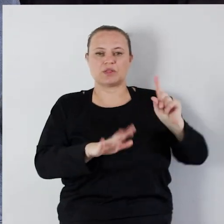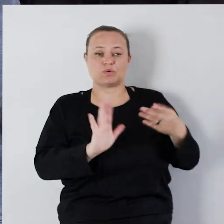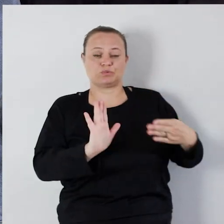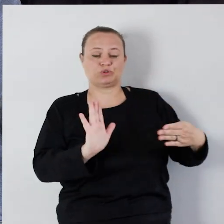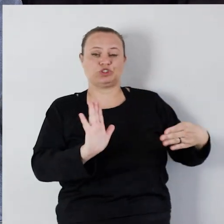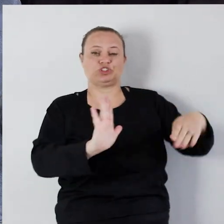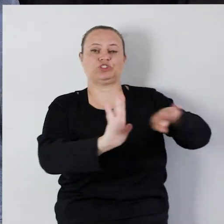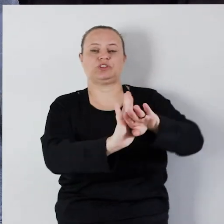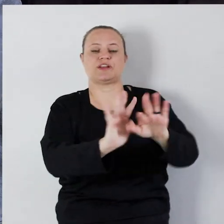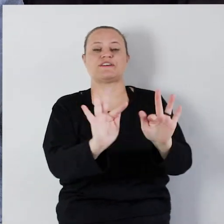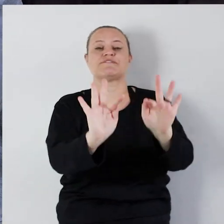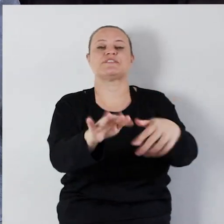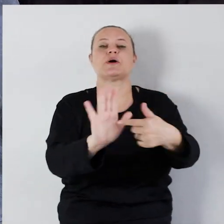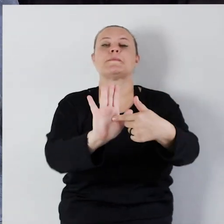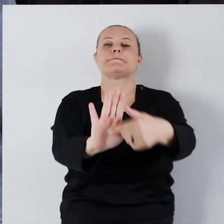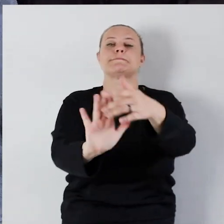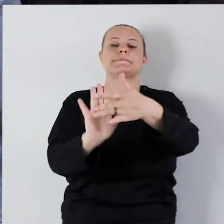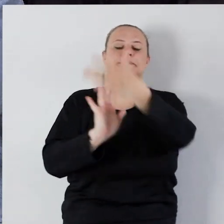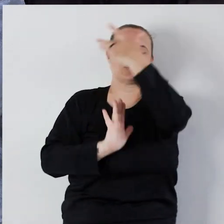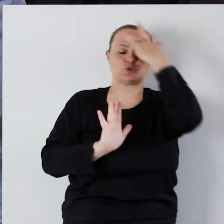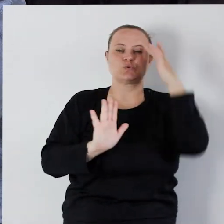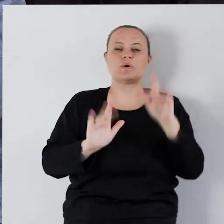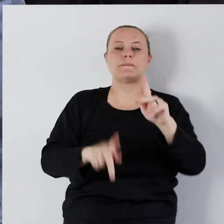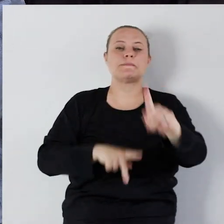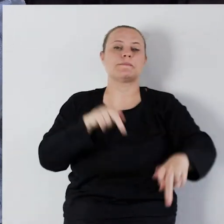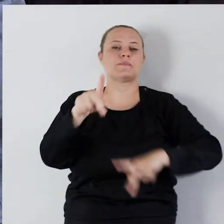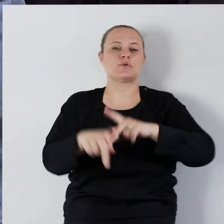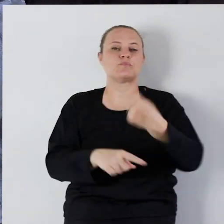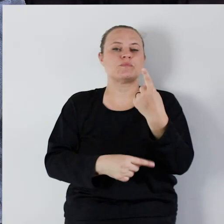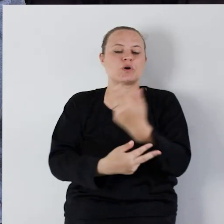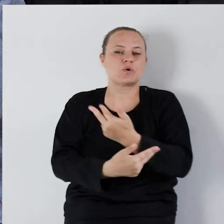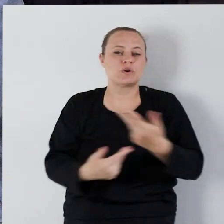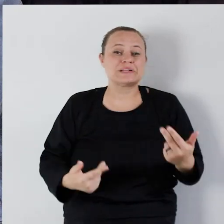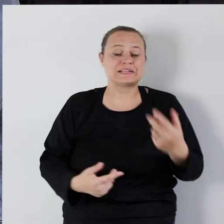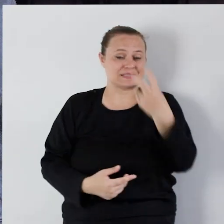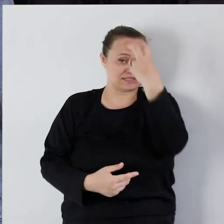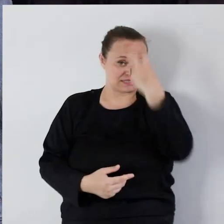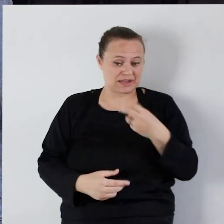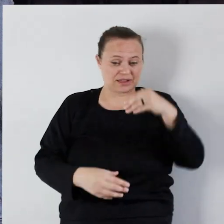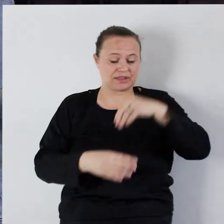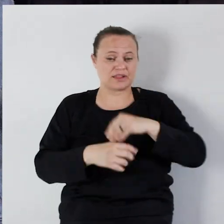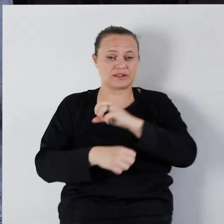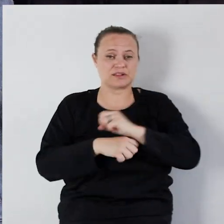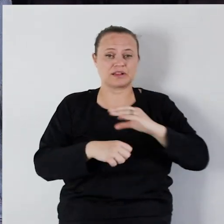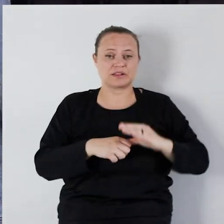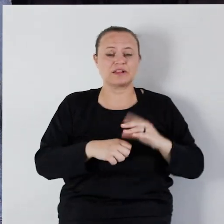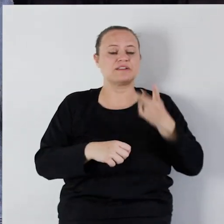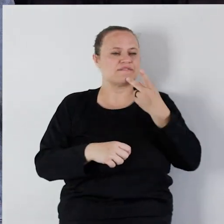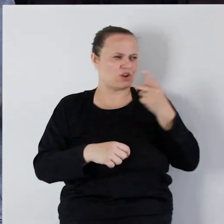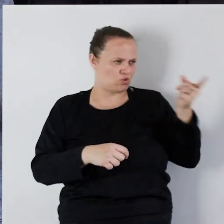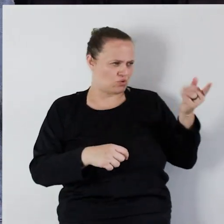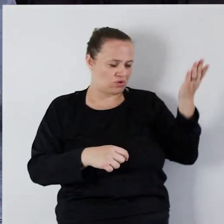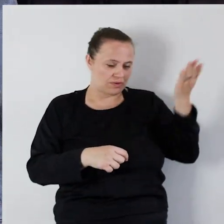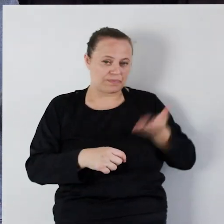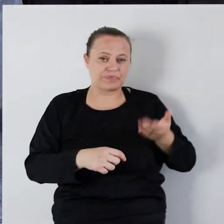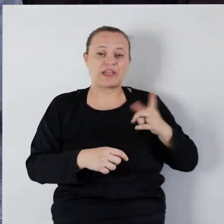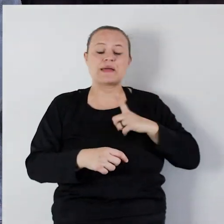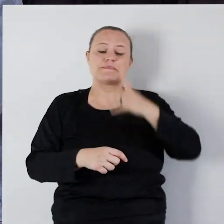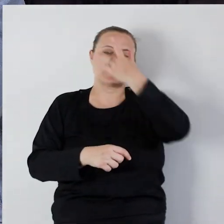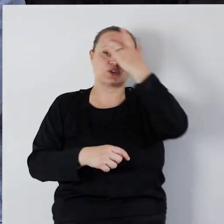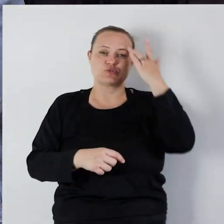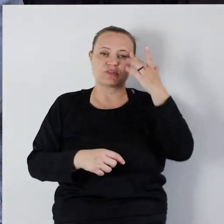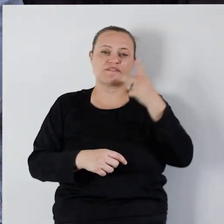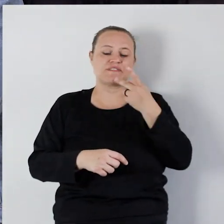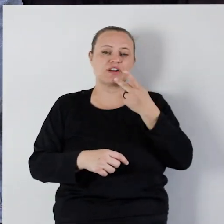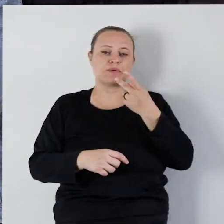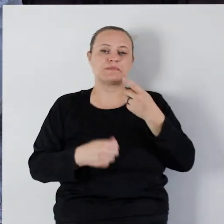fazer final, da cultura, da arte, né? E o quanto às vezes acaba não chegando na ponta, que eu digo, né, na pessoa, ou